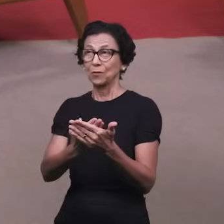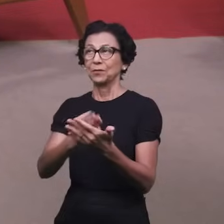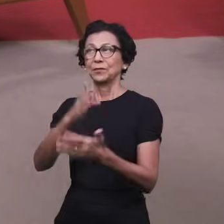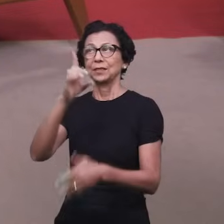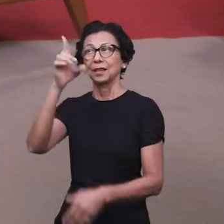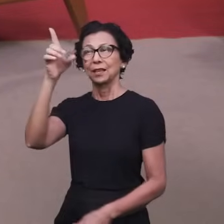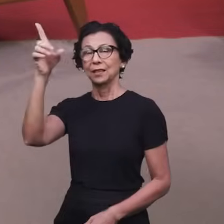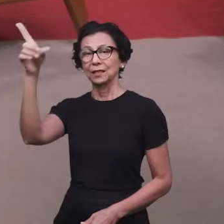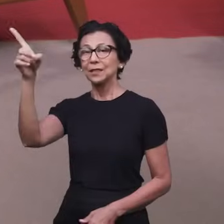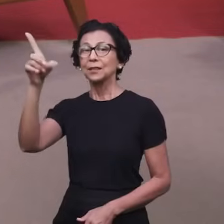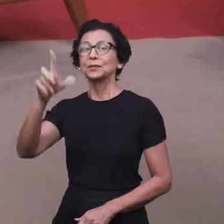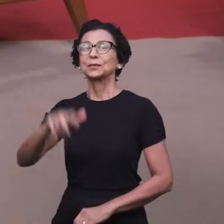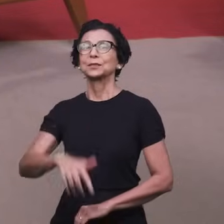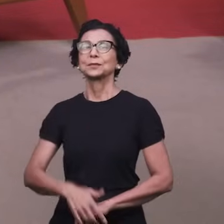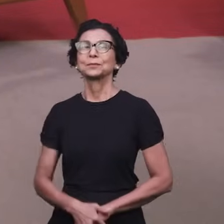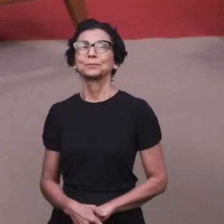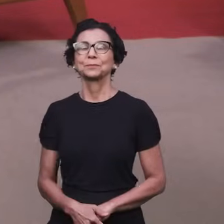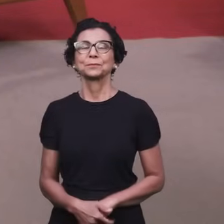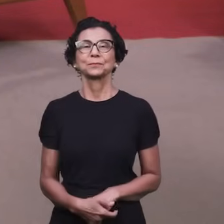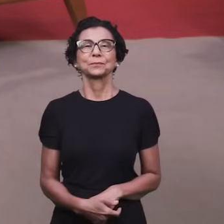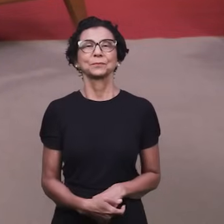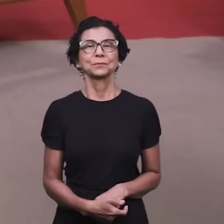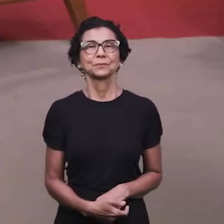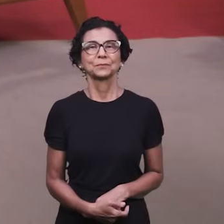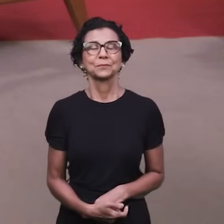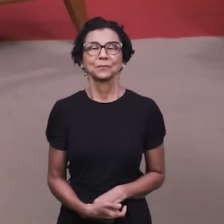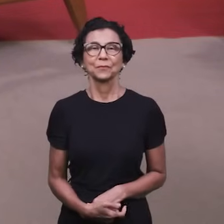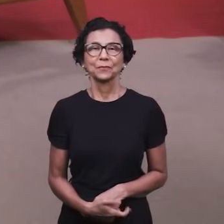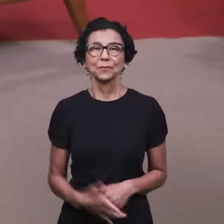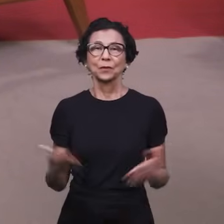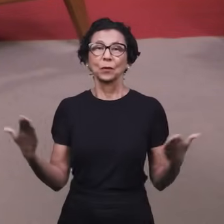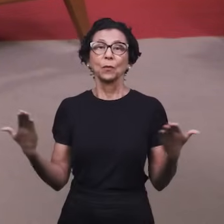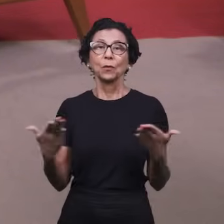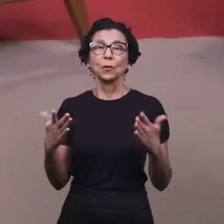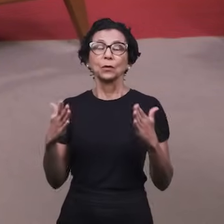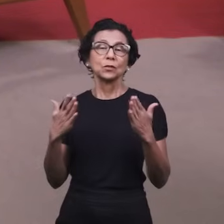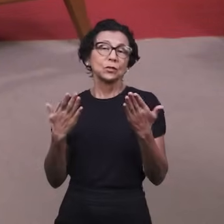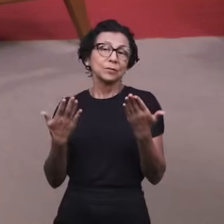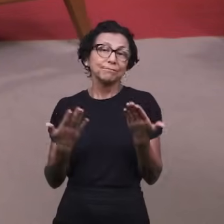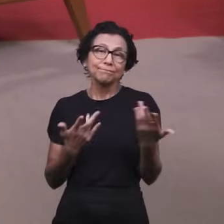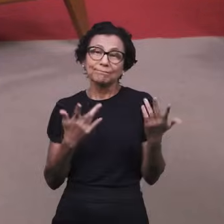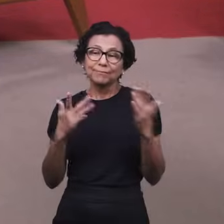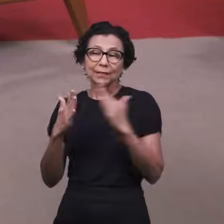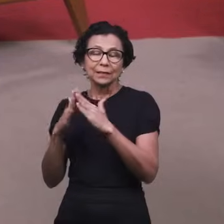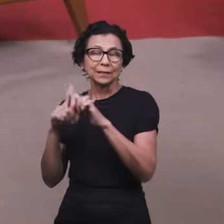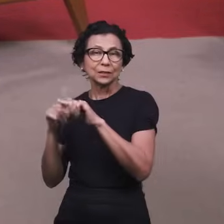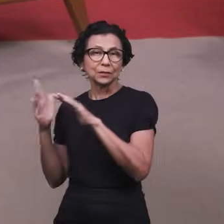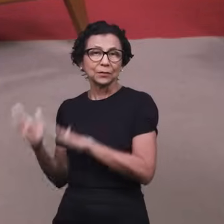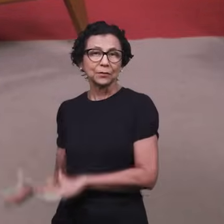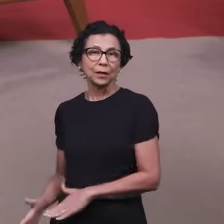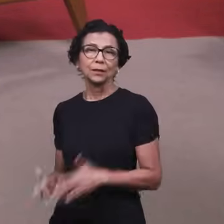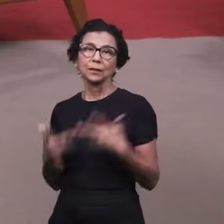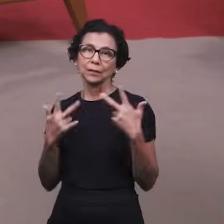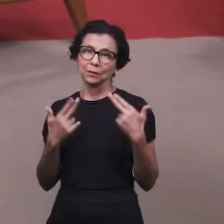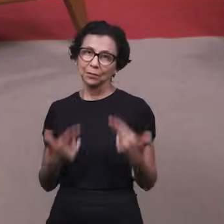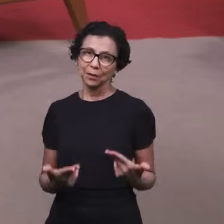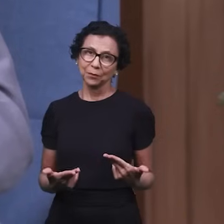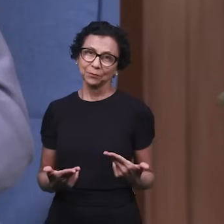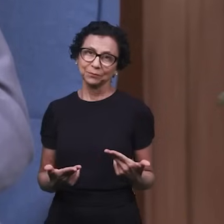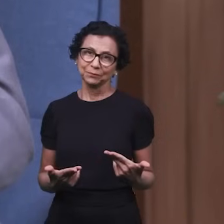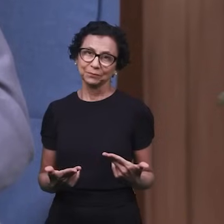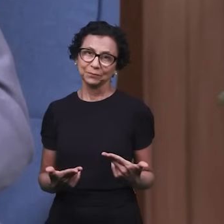Deus. Assim é a igreja fiel hoje. Amém. Esse texto é um texto que chama muito a